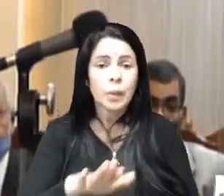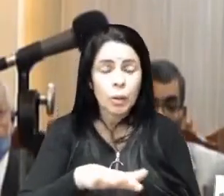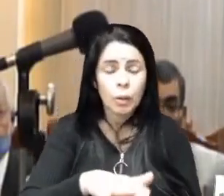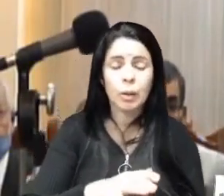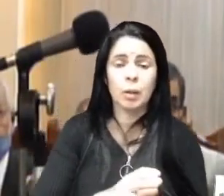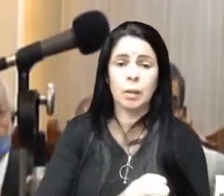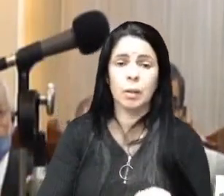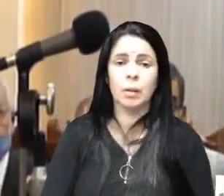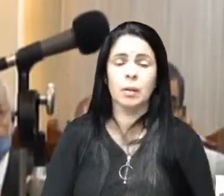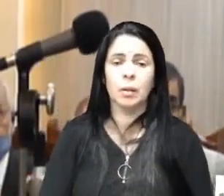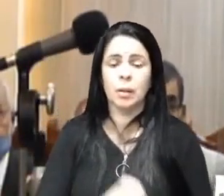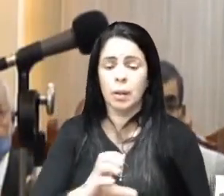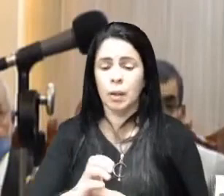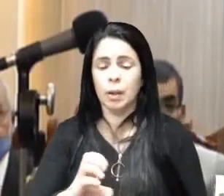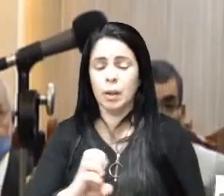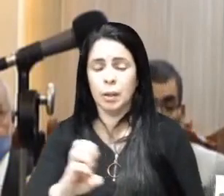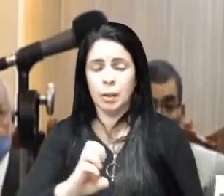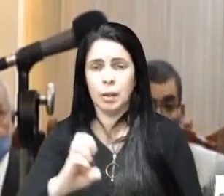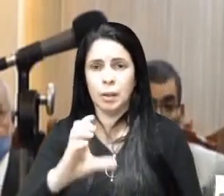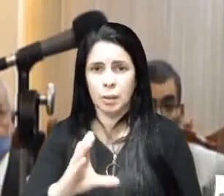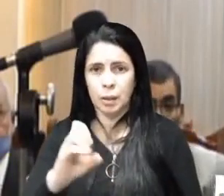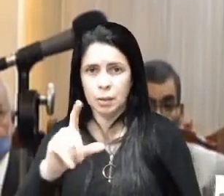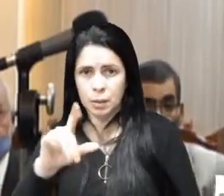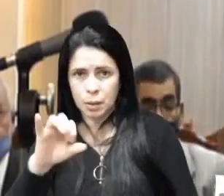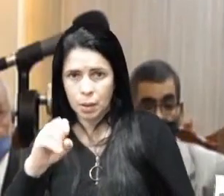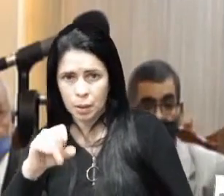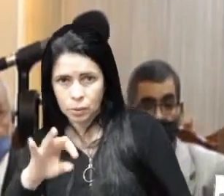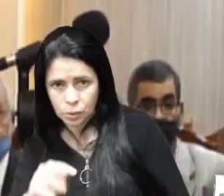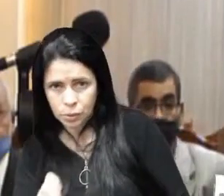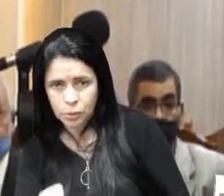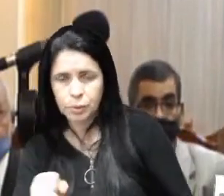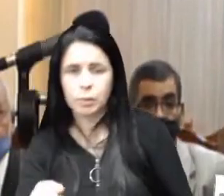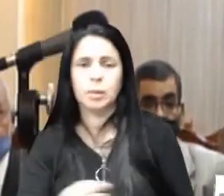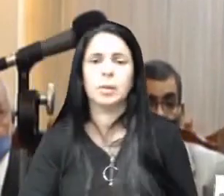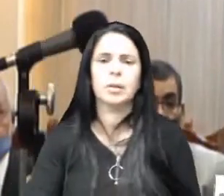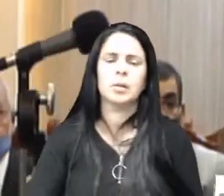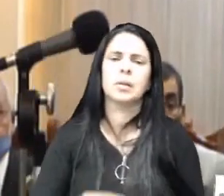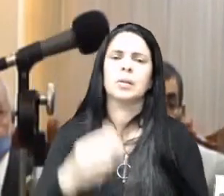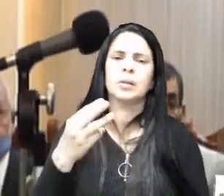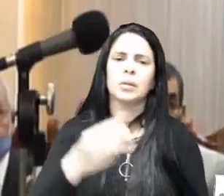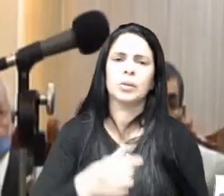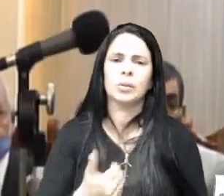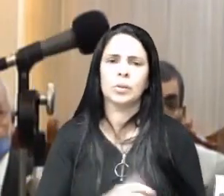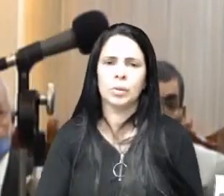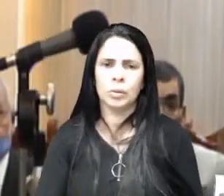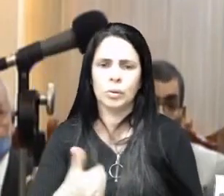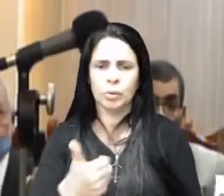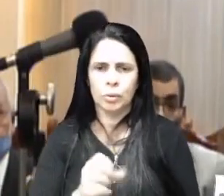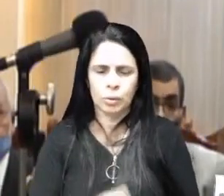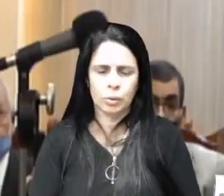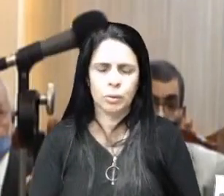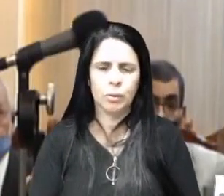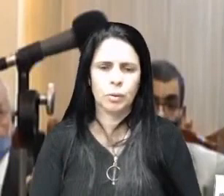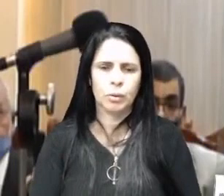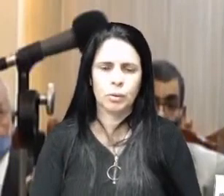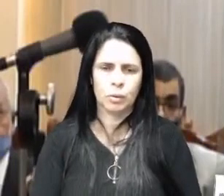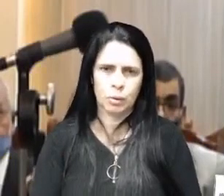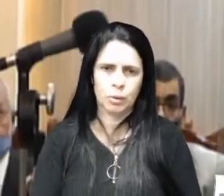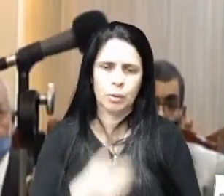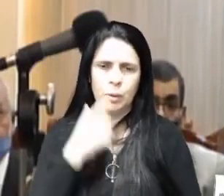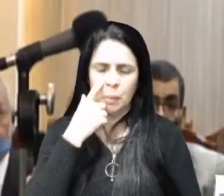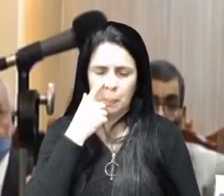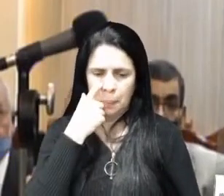na Bíblia King James atualizada: afinal, o ser humano não conhece a sua hora. O ser humano natural, ele